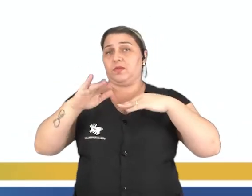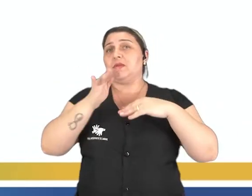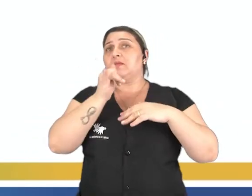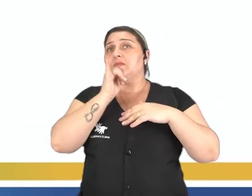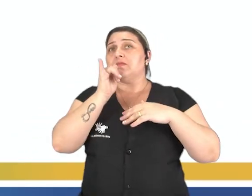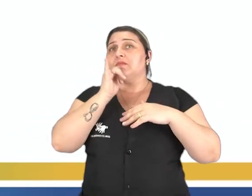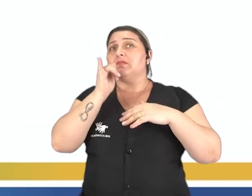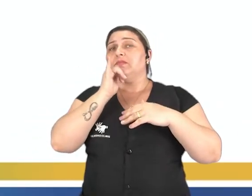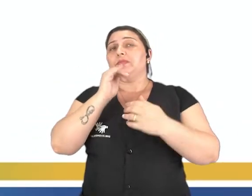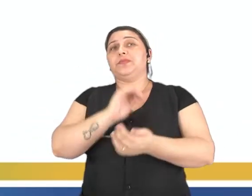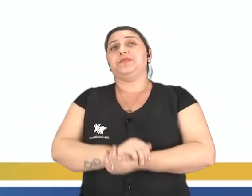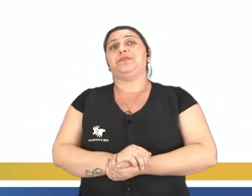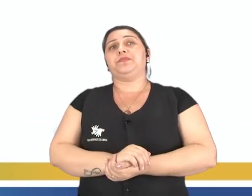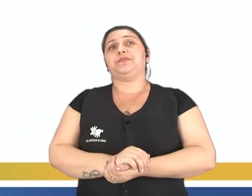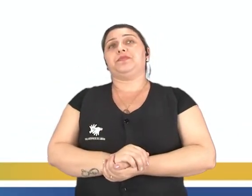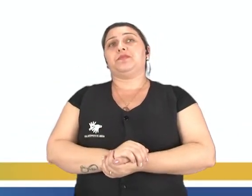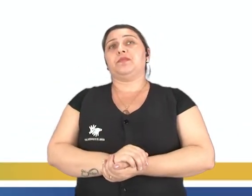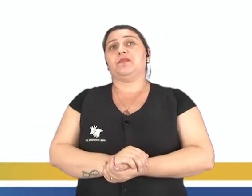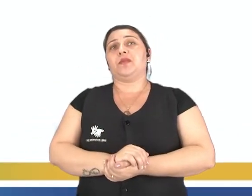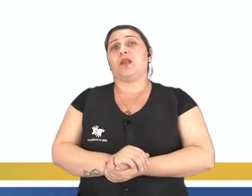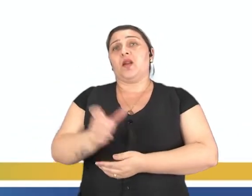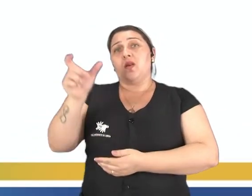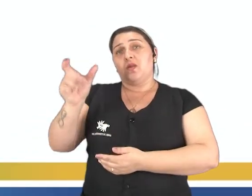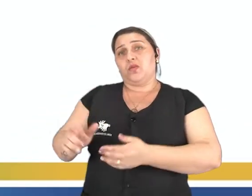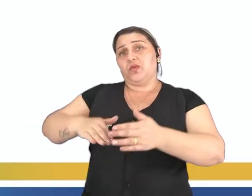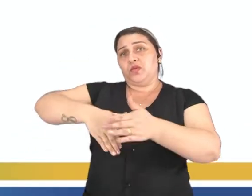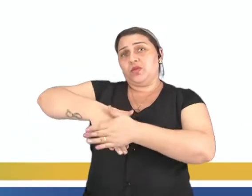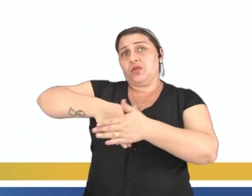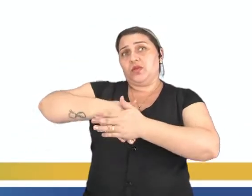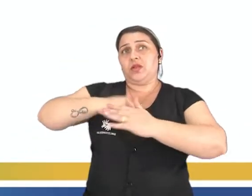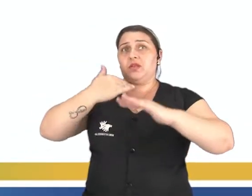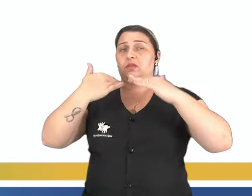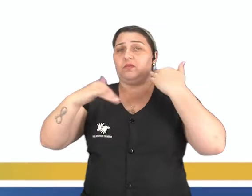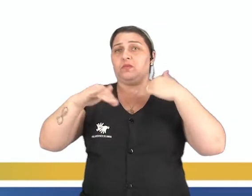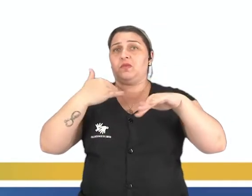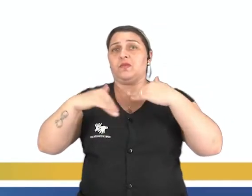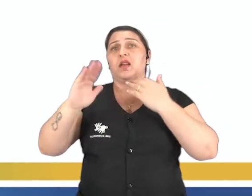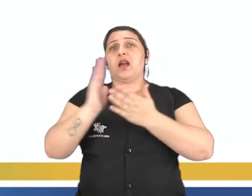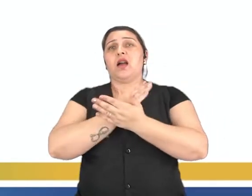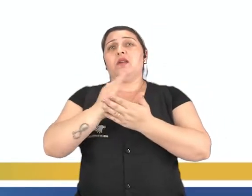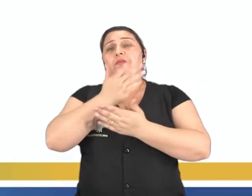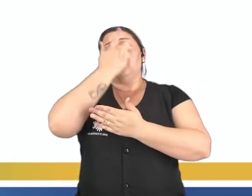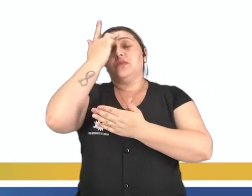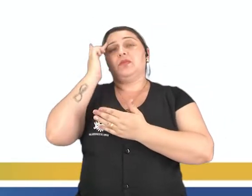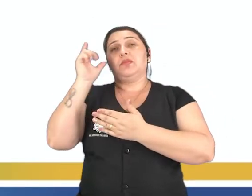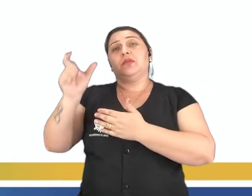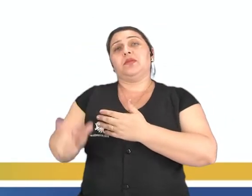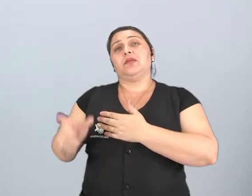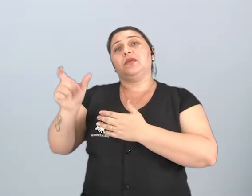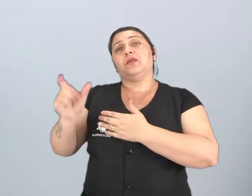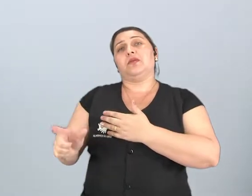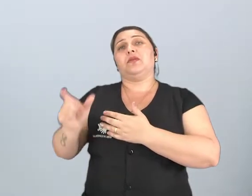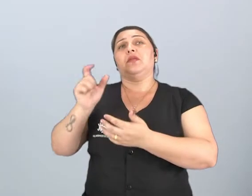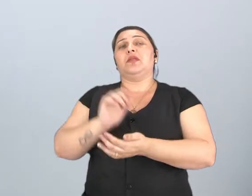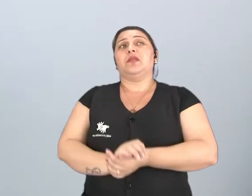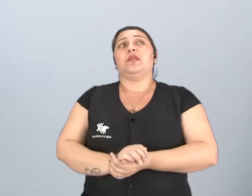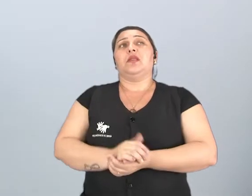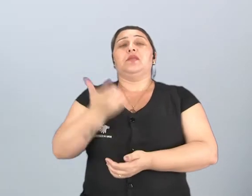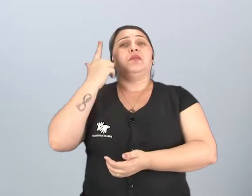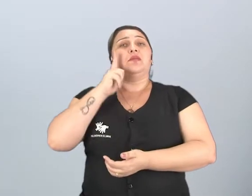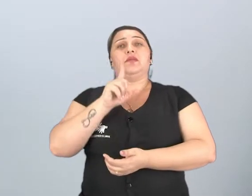aí o jogador que está fazendo aí vários movimentos, algumas pessoas